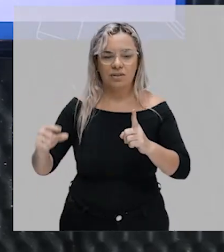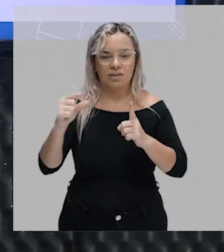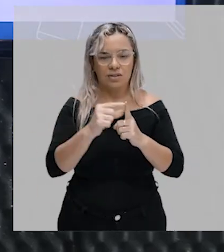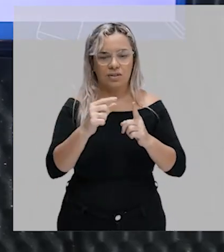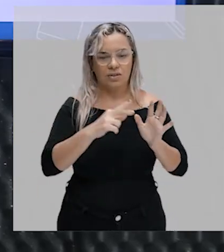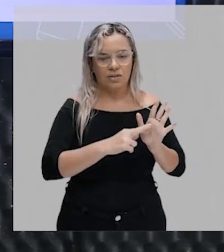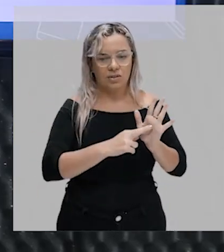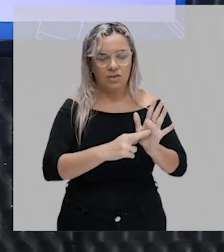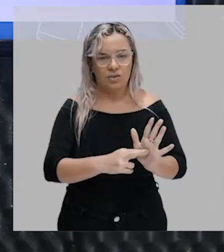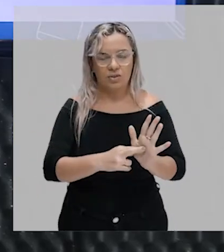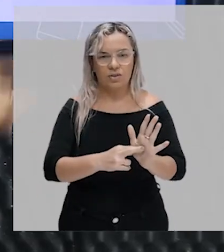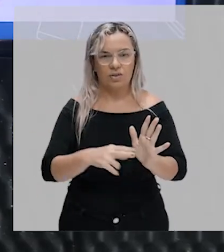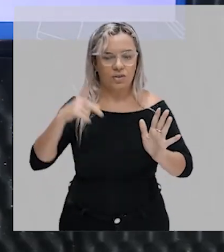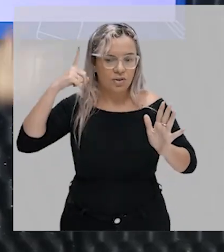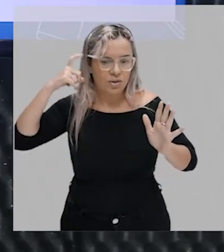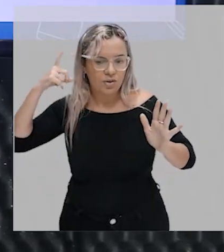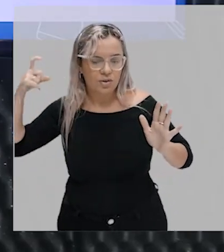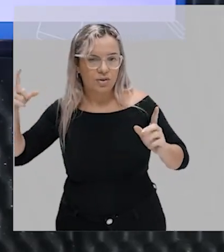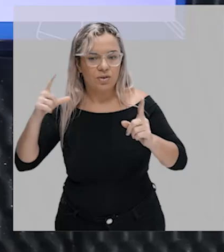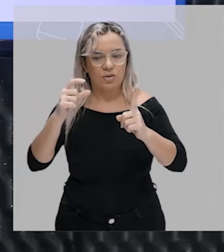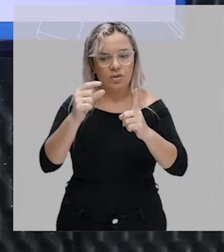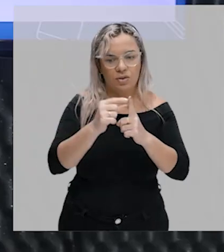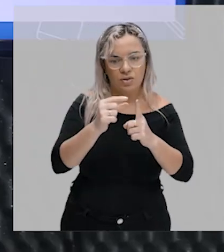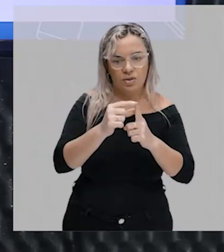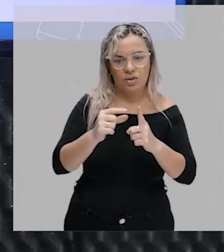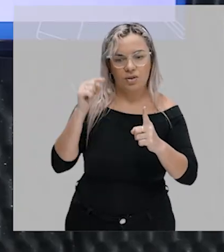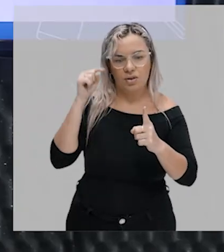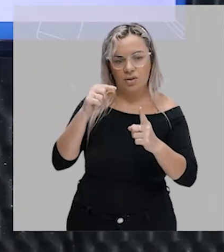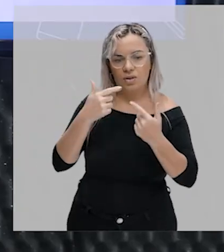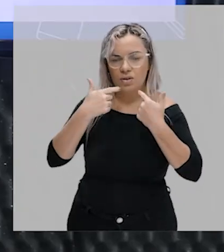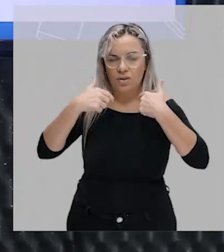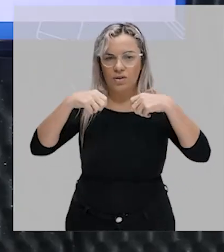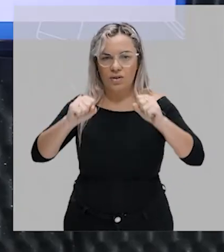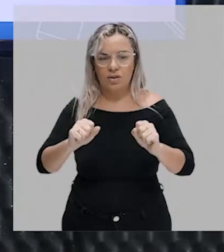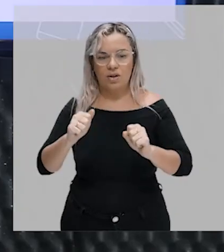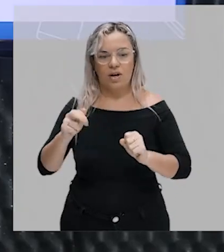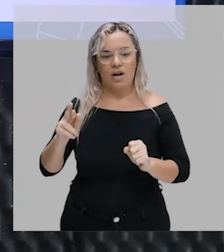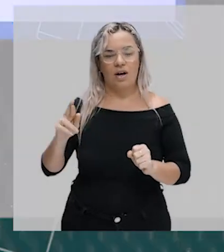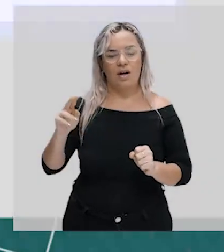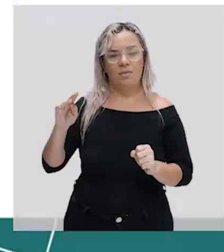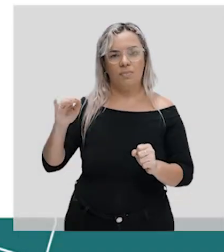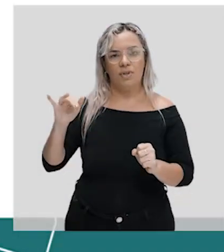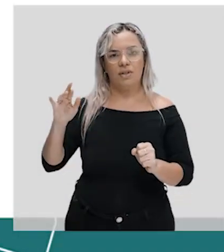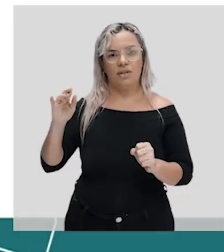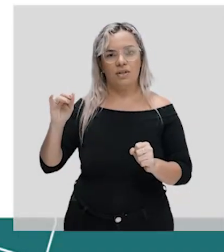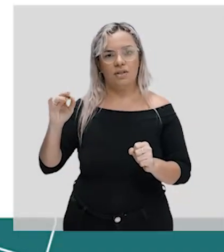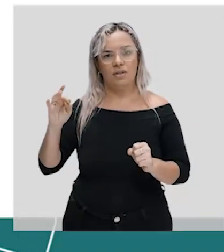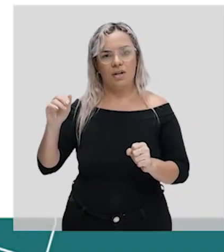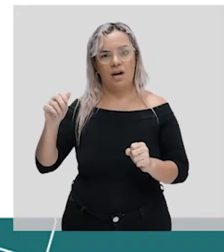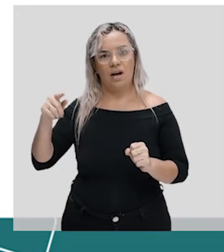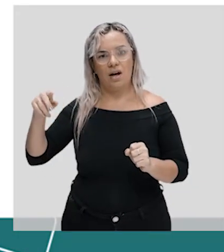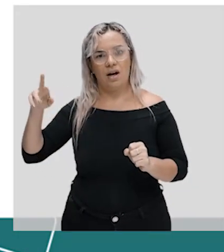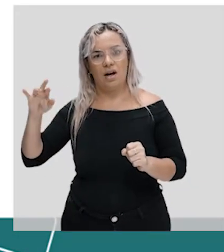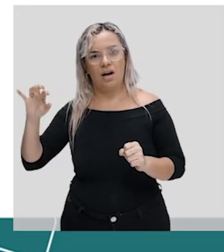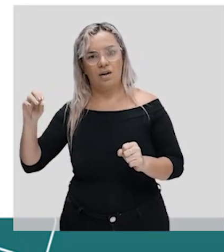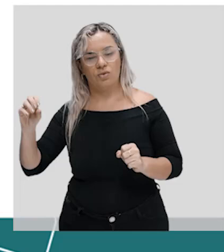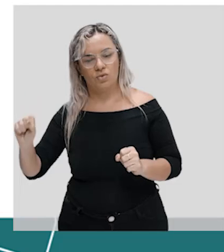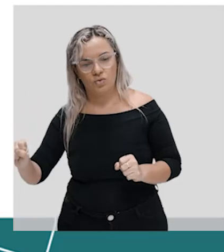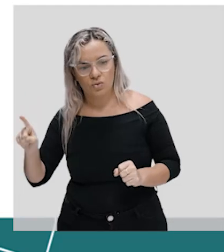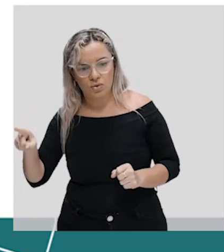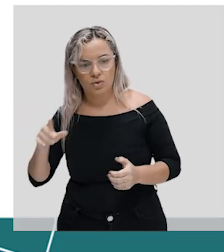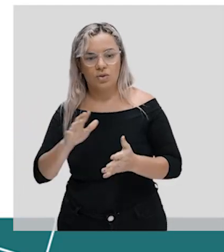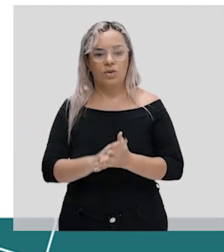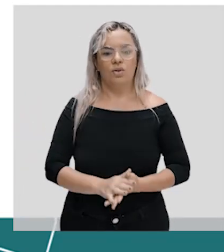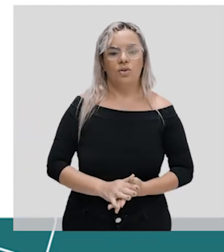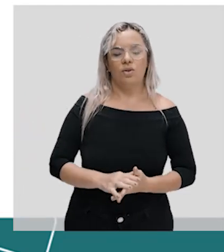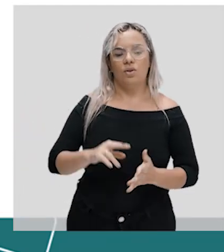a representação sonora de uma palavra. Os signos linguísticos são arbitrários. Tá bom? Então, o significante, como eu